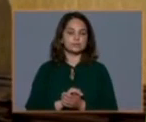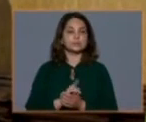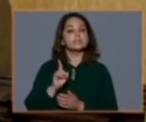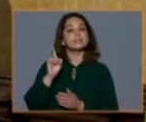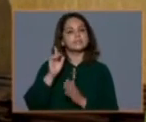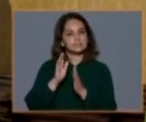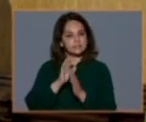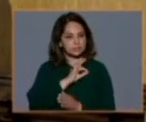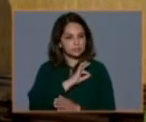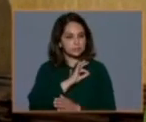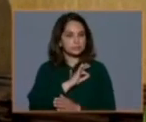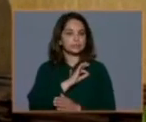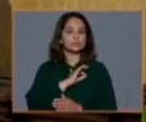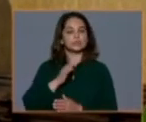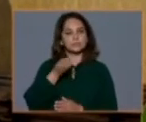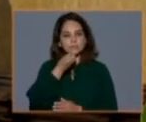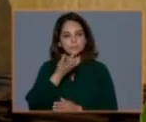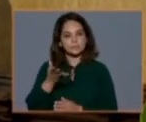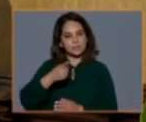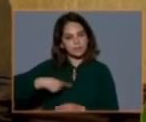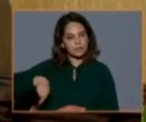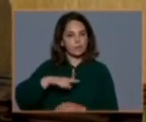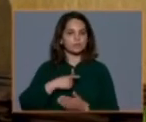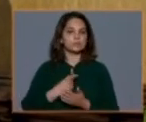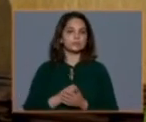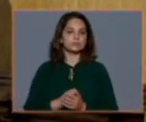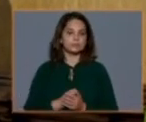Senhor, tende piedade de nós.